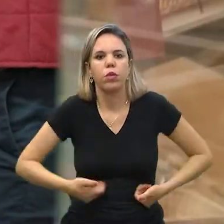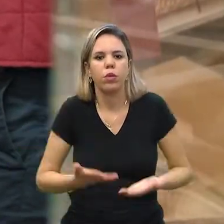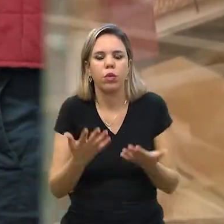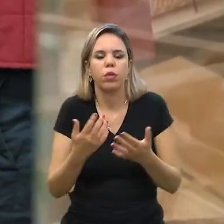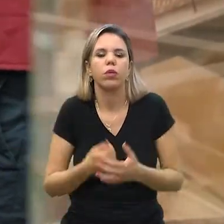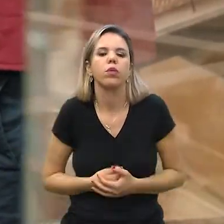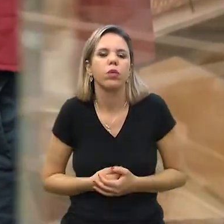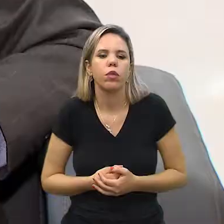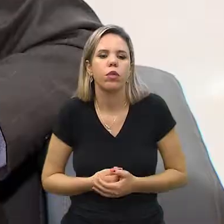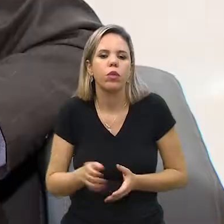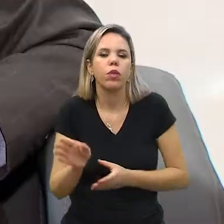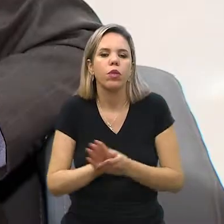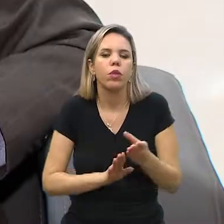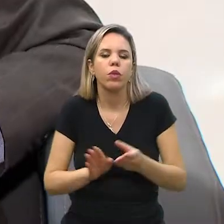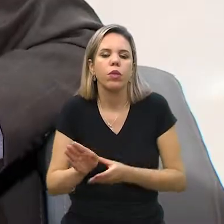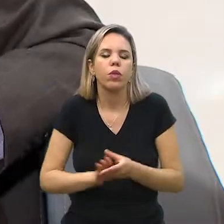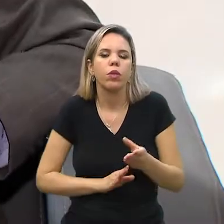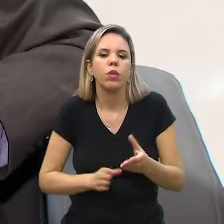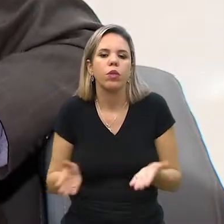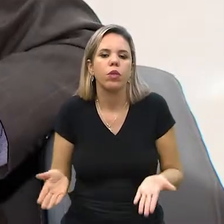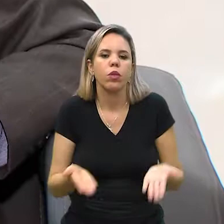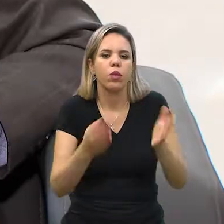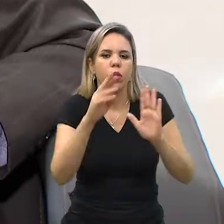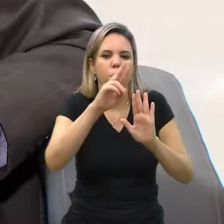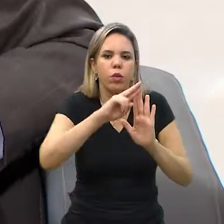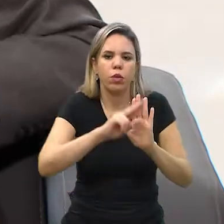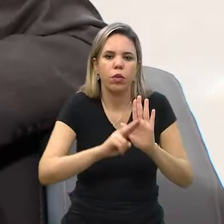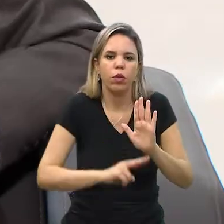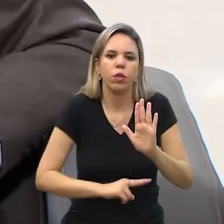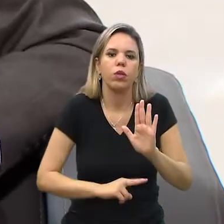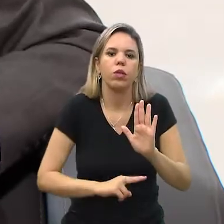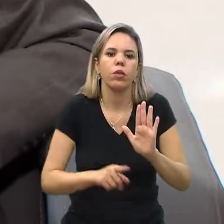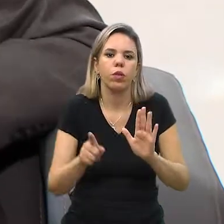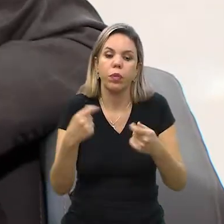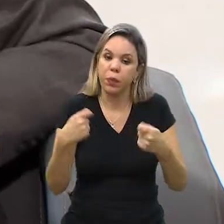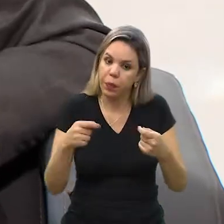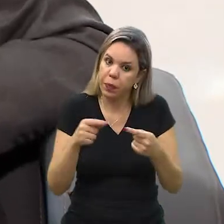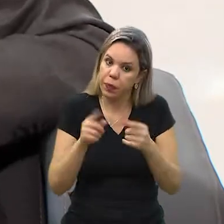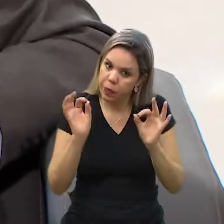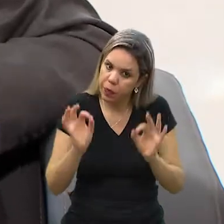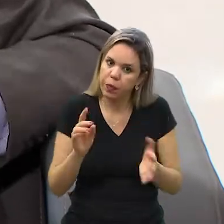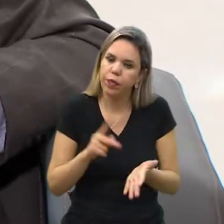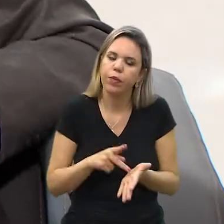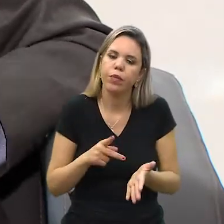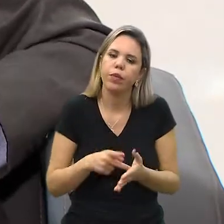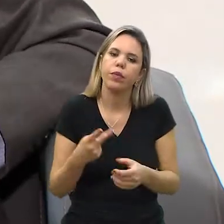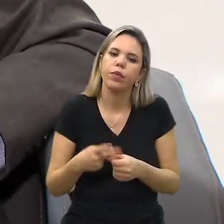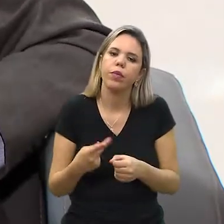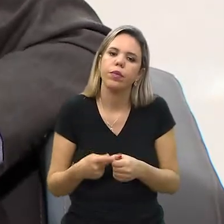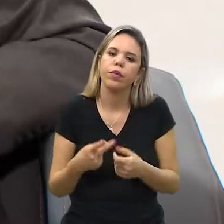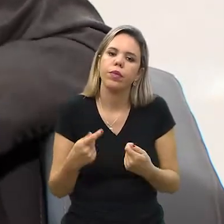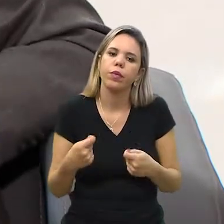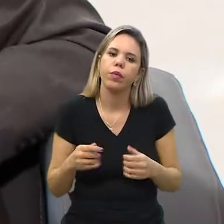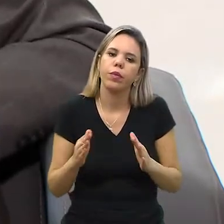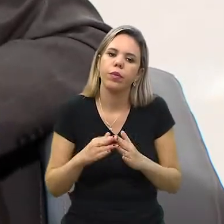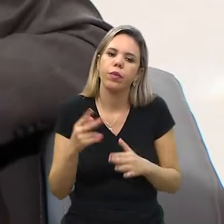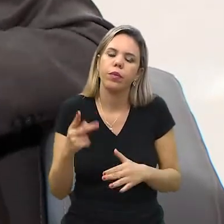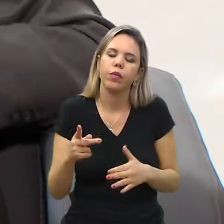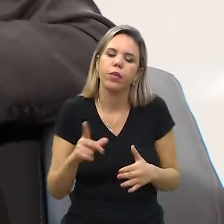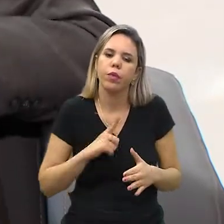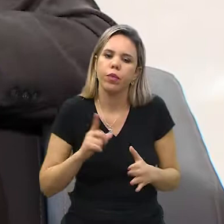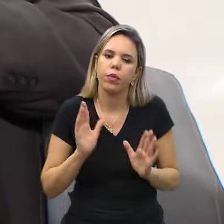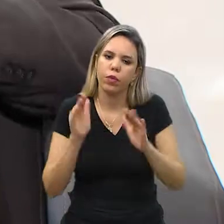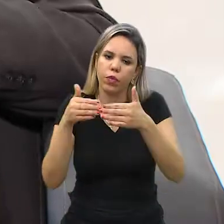compra? Olha, aconselha-se levar listas, né, do que você precisa, dos produtos que você precisa na sua casa. E ter